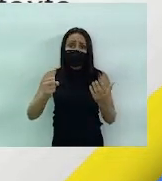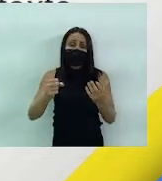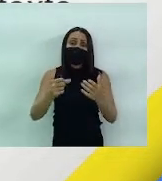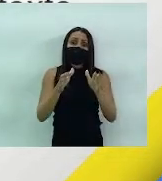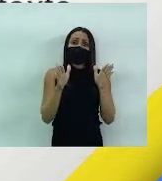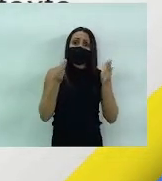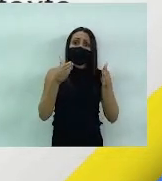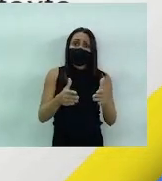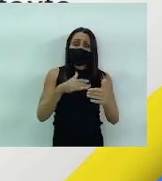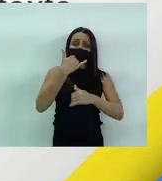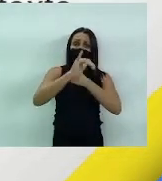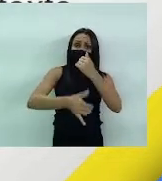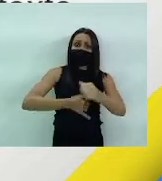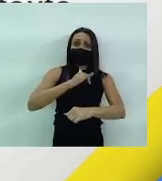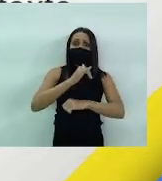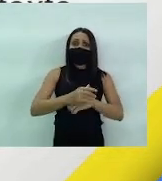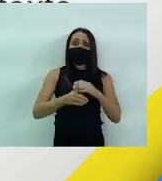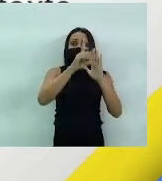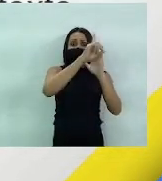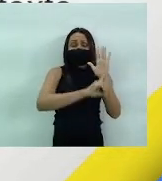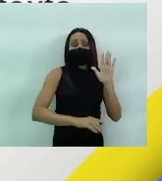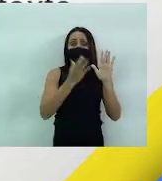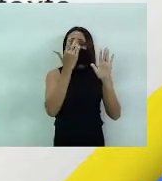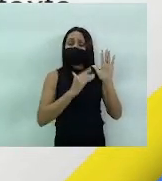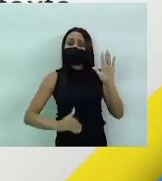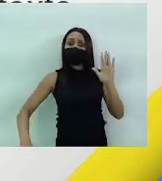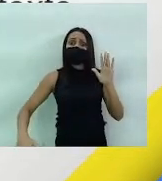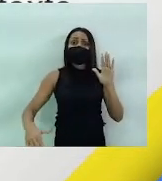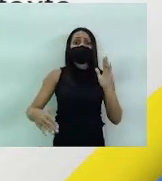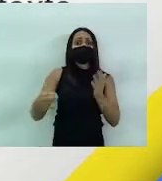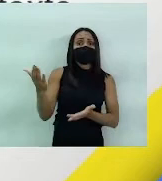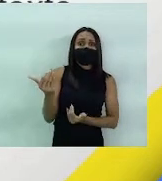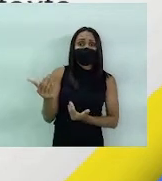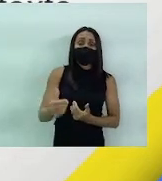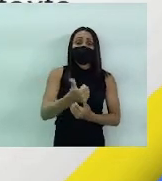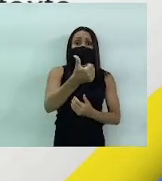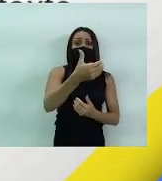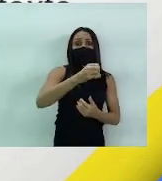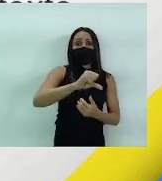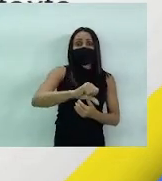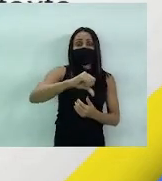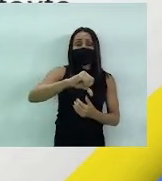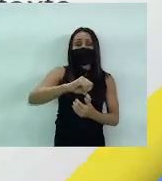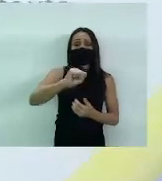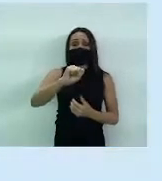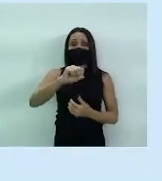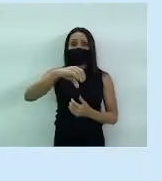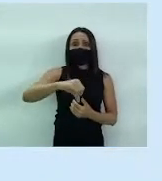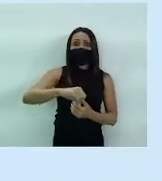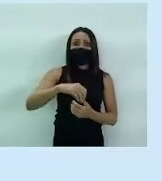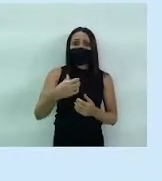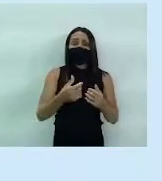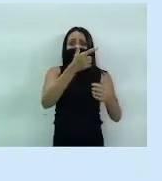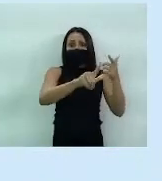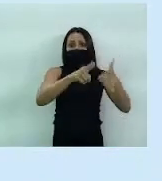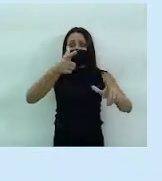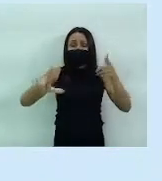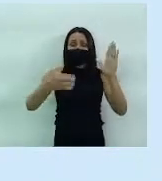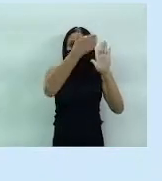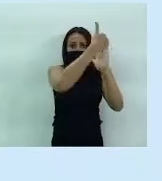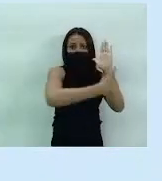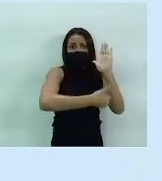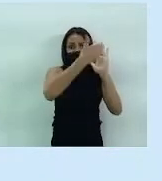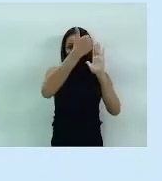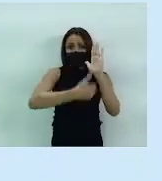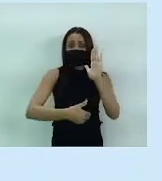Convenção Internacional dos Direitos da Criança e do Adolescente de 1989 e outros documentos, assim